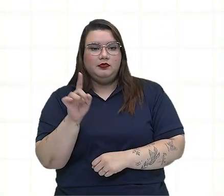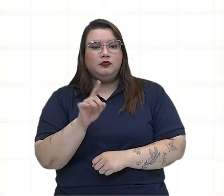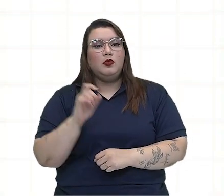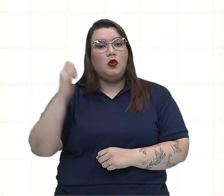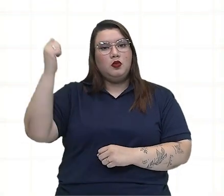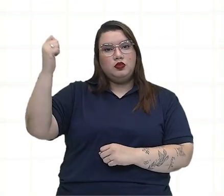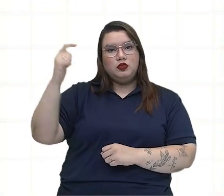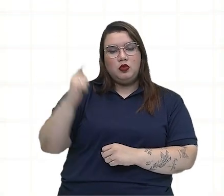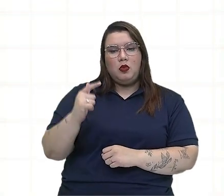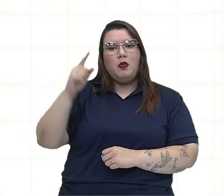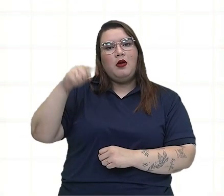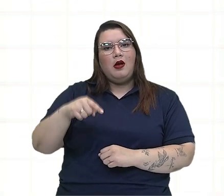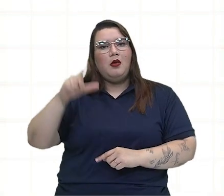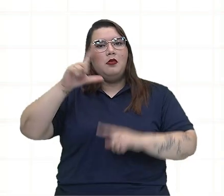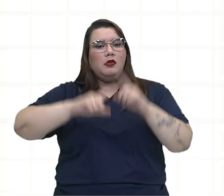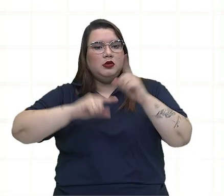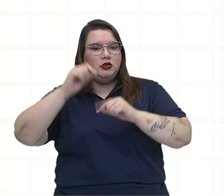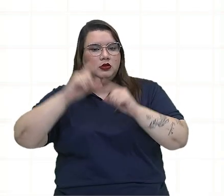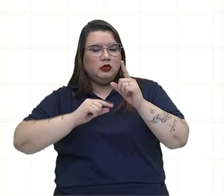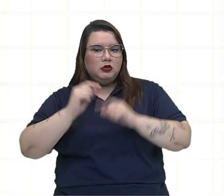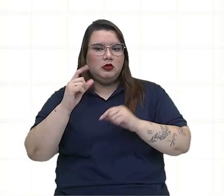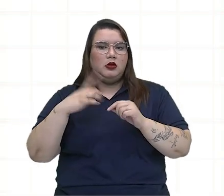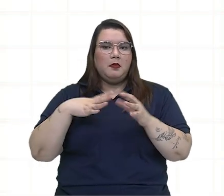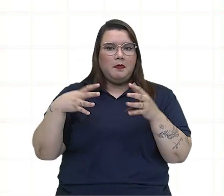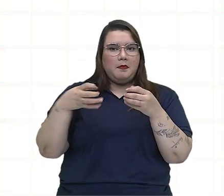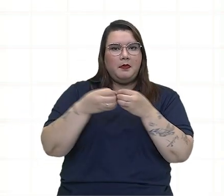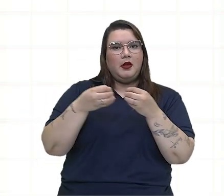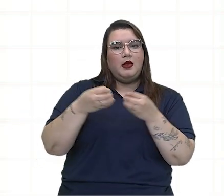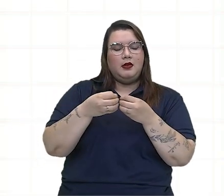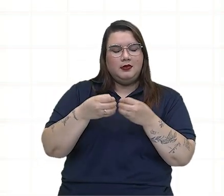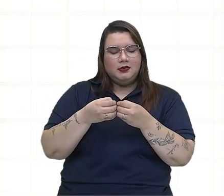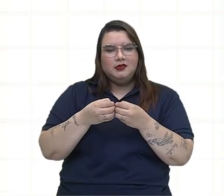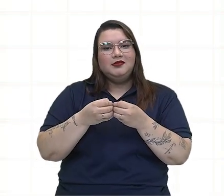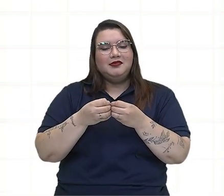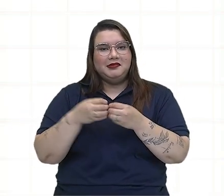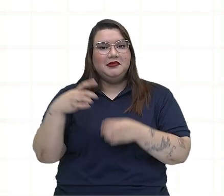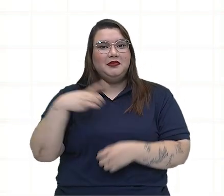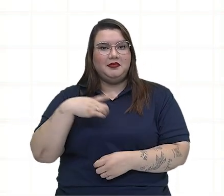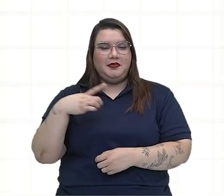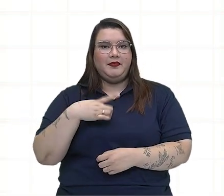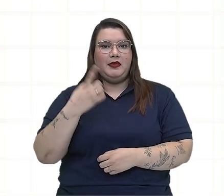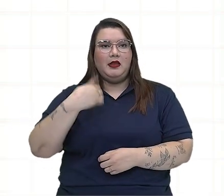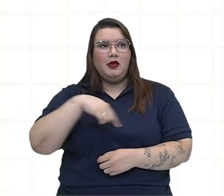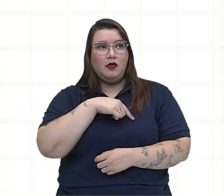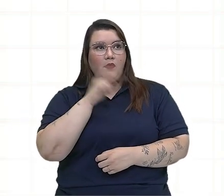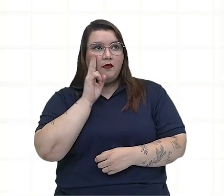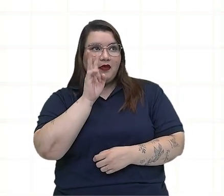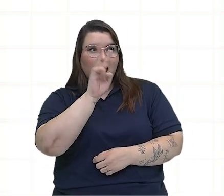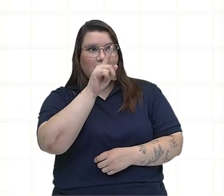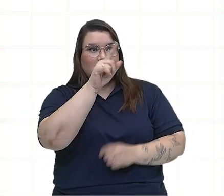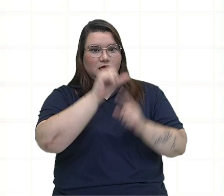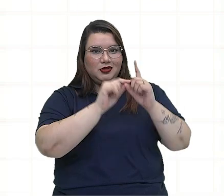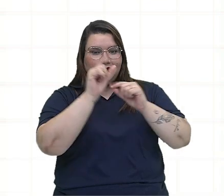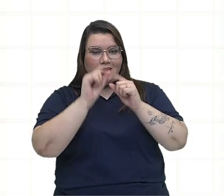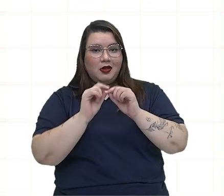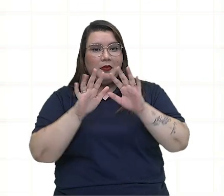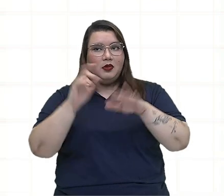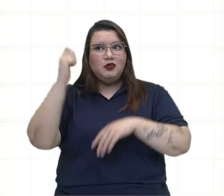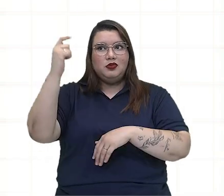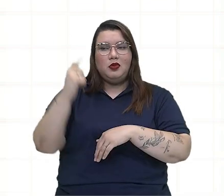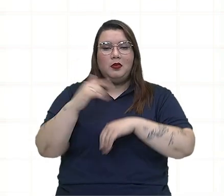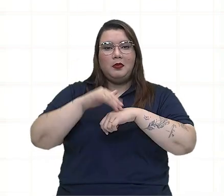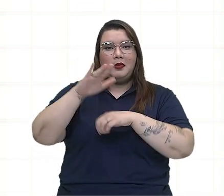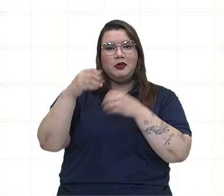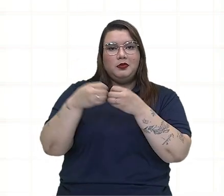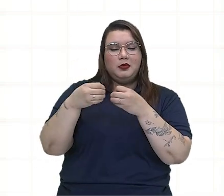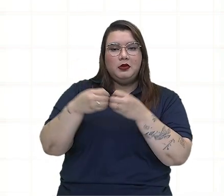o próprio Sol é uma estrela que está muito mais perto do que as estrelas que a gente consegue enxergar